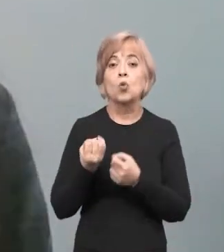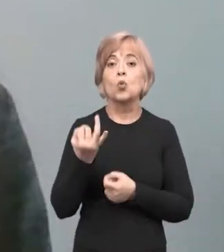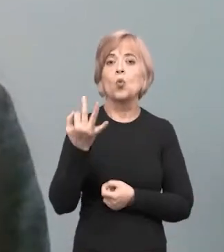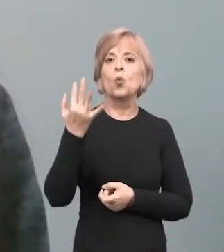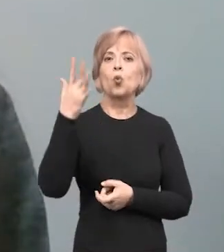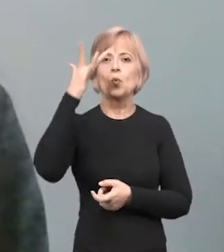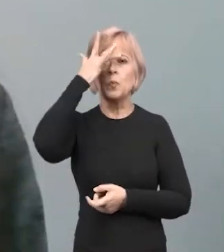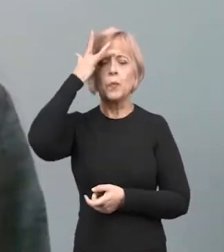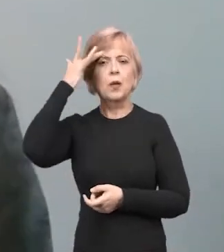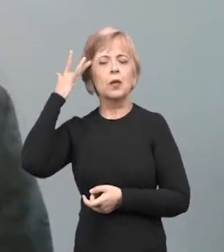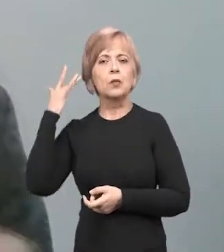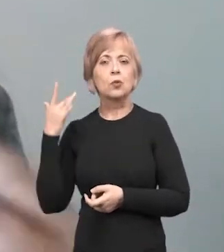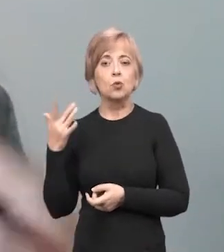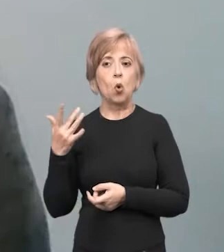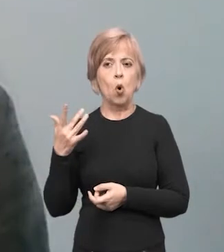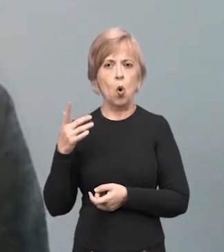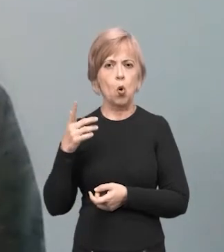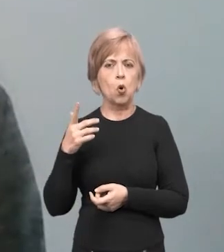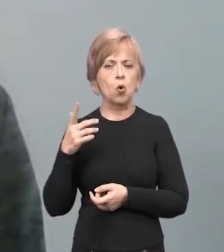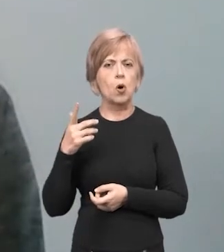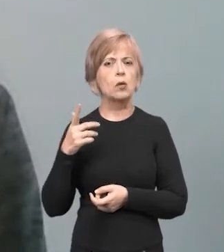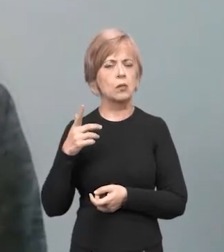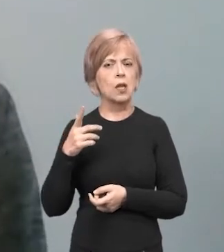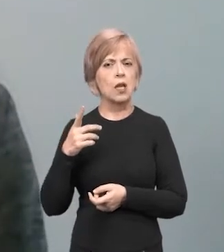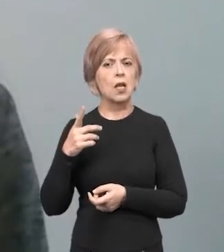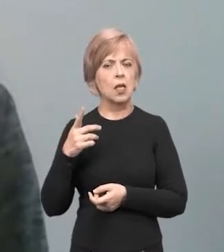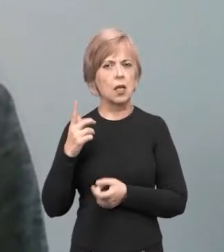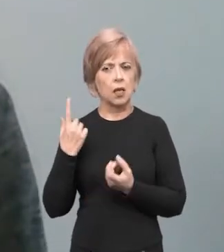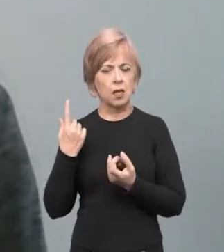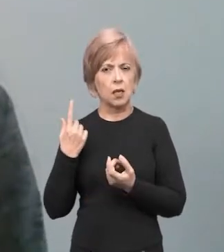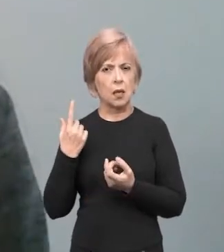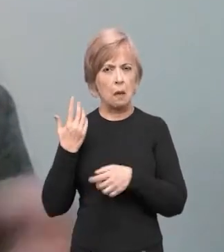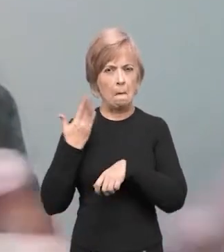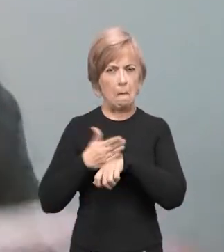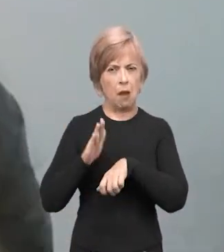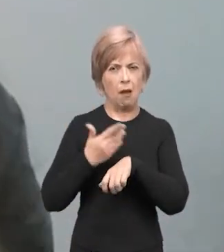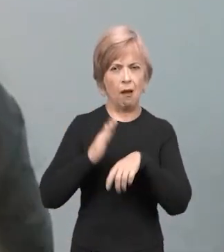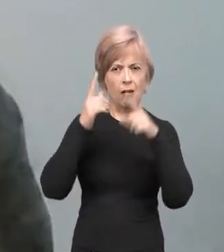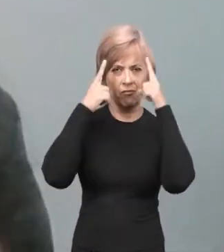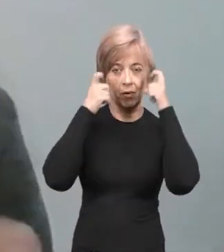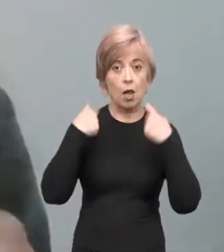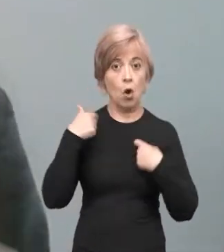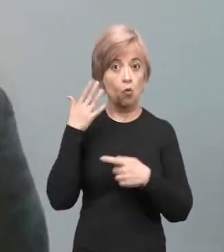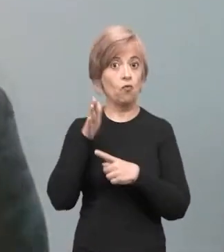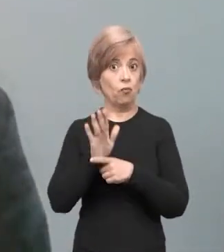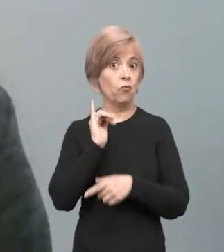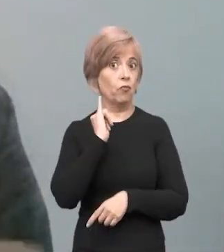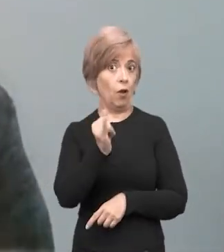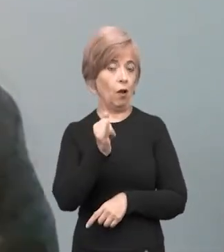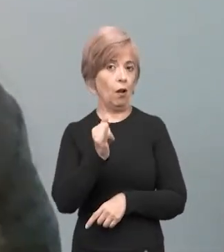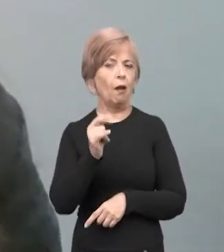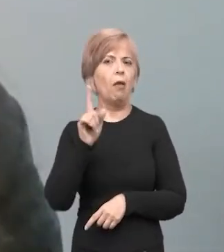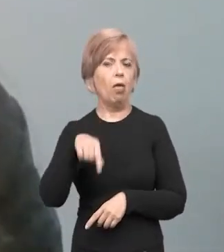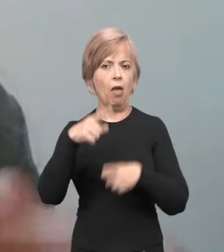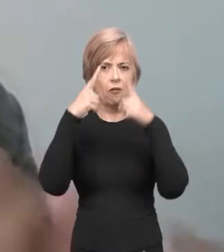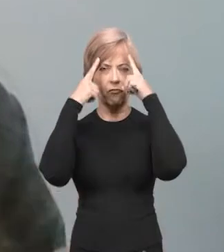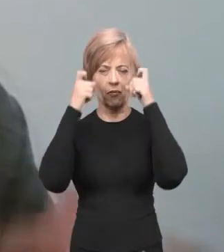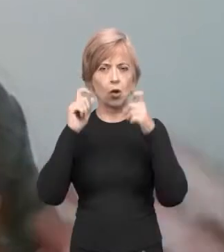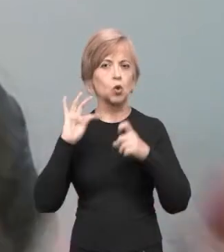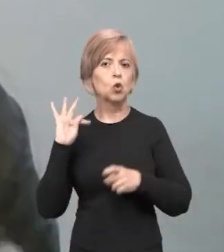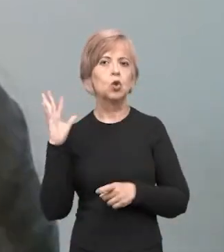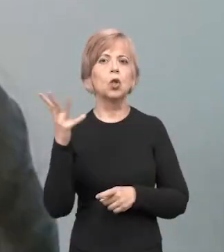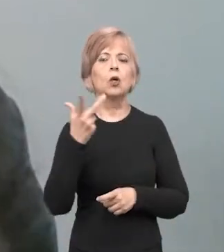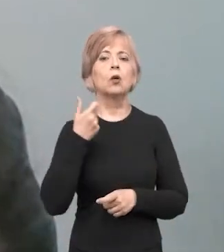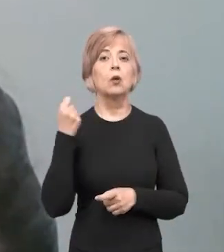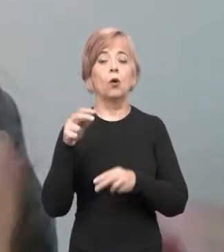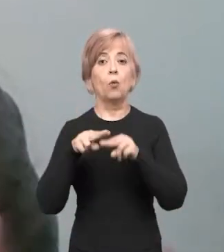de pessoas que cometem, né, esse tipo de violência, e aí eu já posso adiantar para vocês, são violências